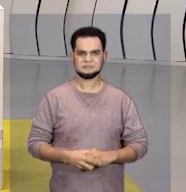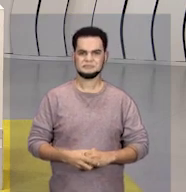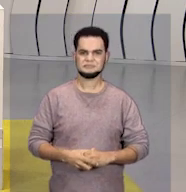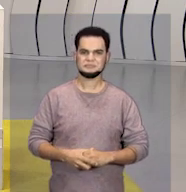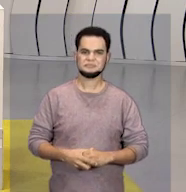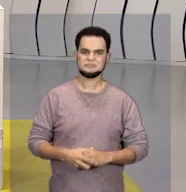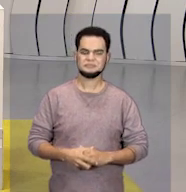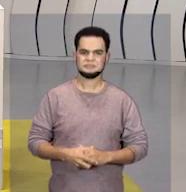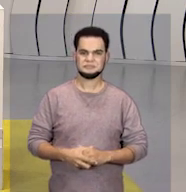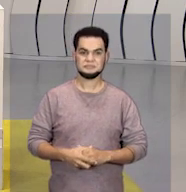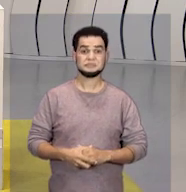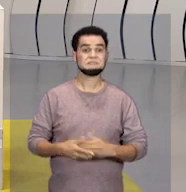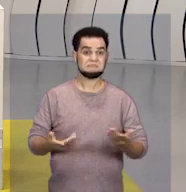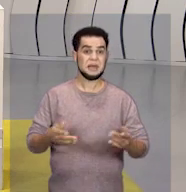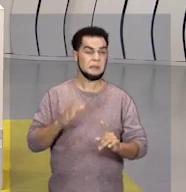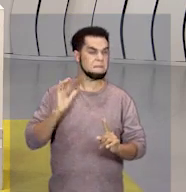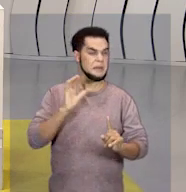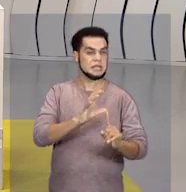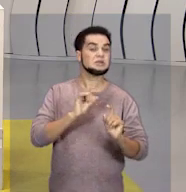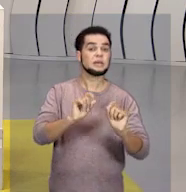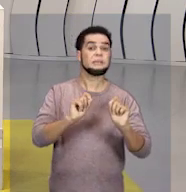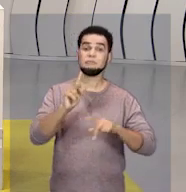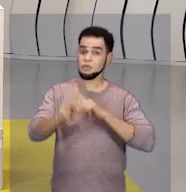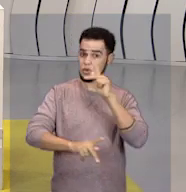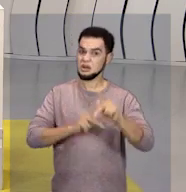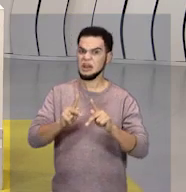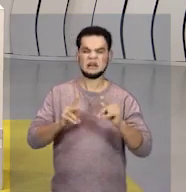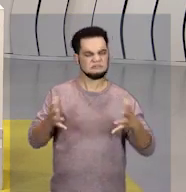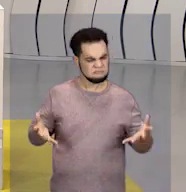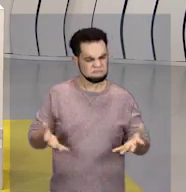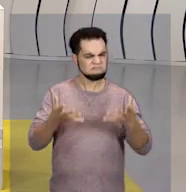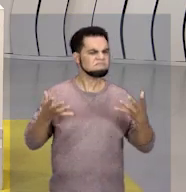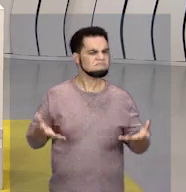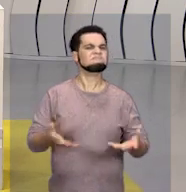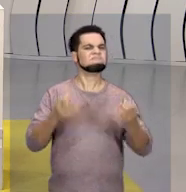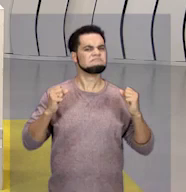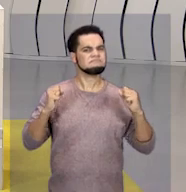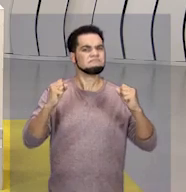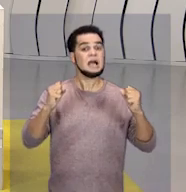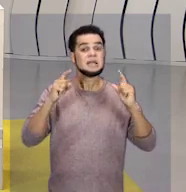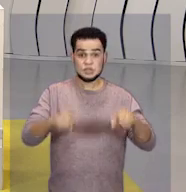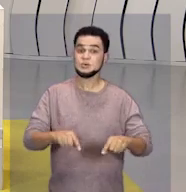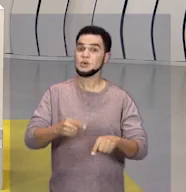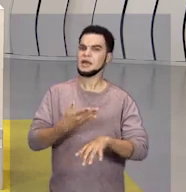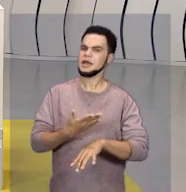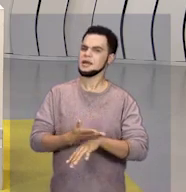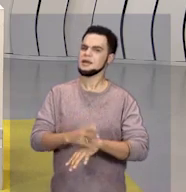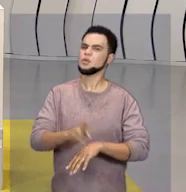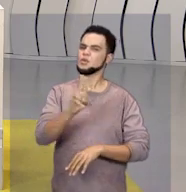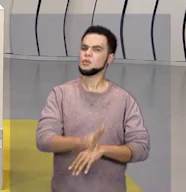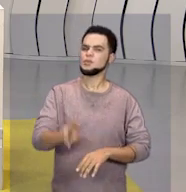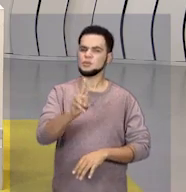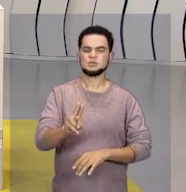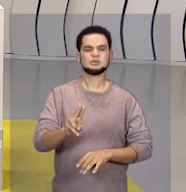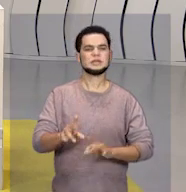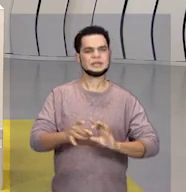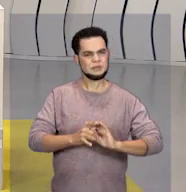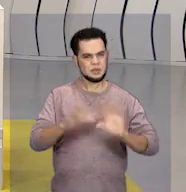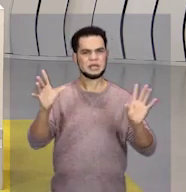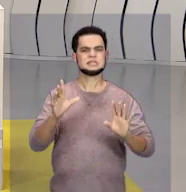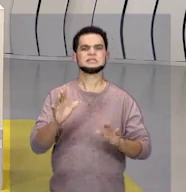Nossa pressão popular. É justamente o exercício da democracia, através do exercício do